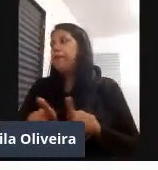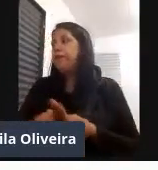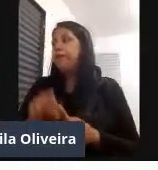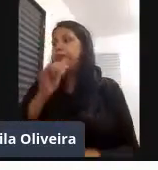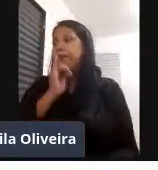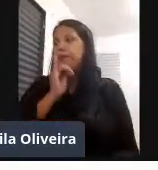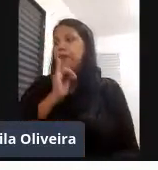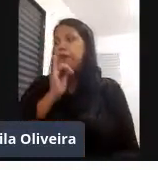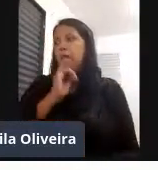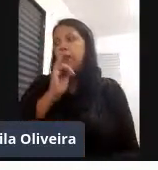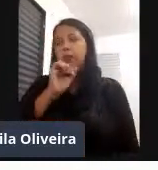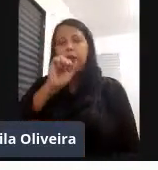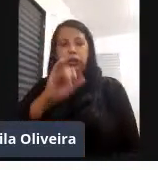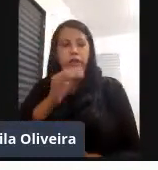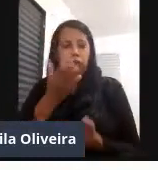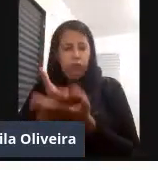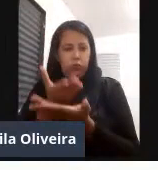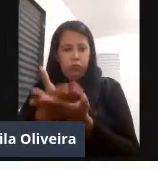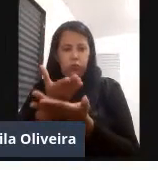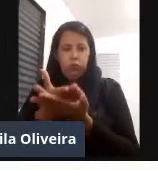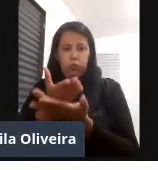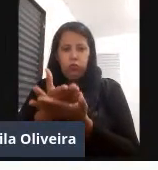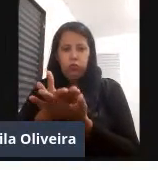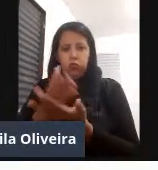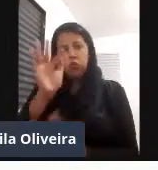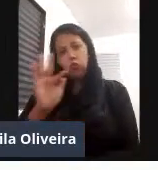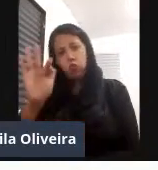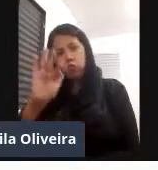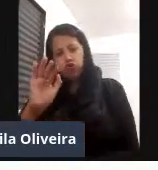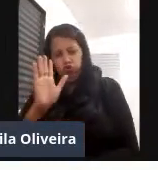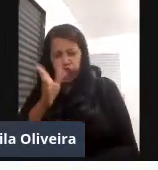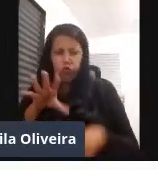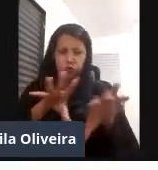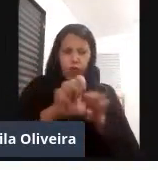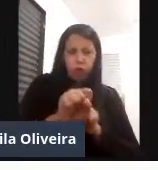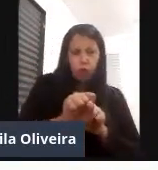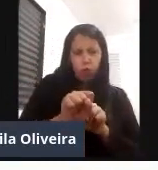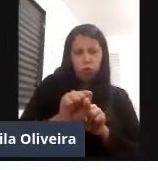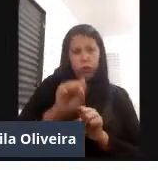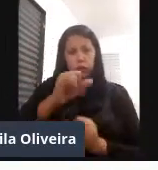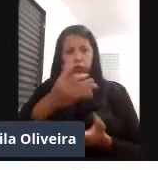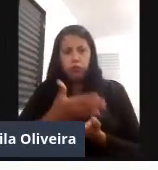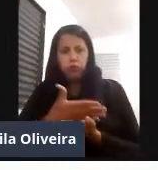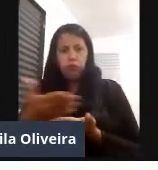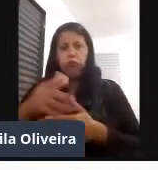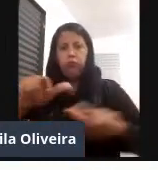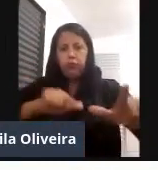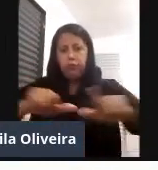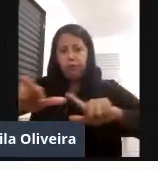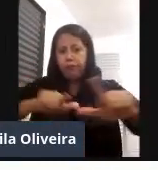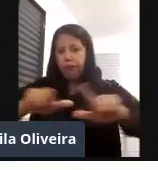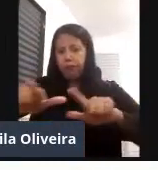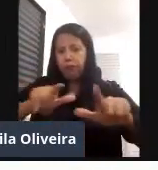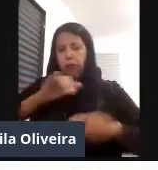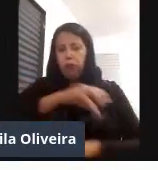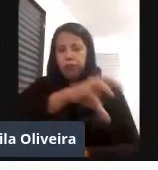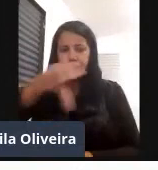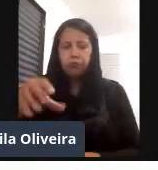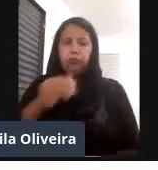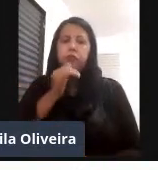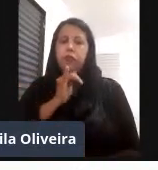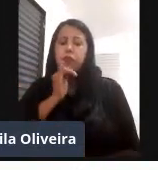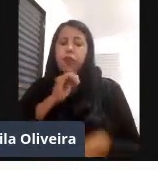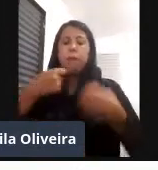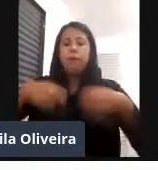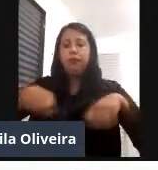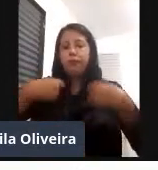vocês saírem ou se não já estão no mercado de trabalho, é necessário que vocês tenham e que vocês, vamos